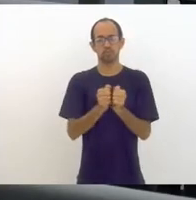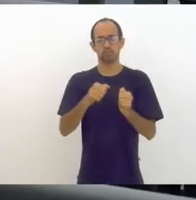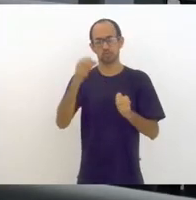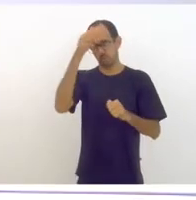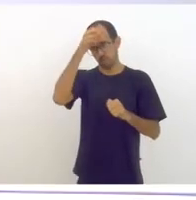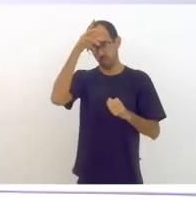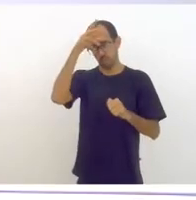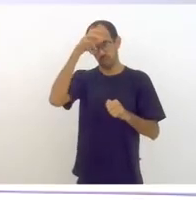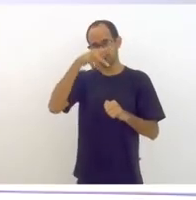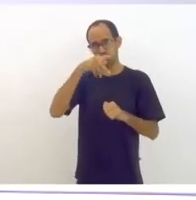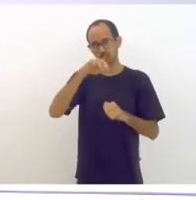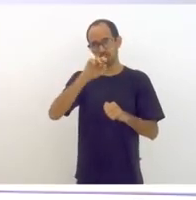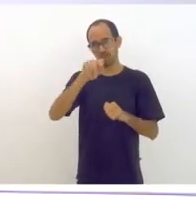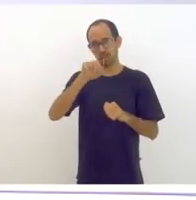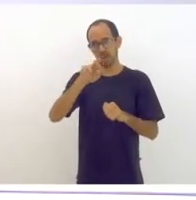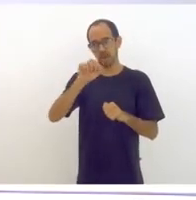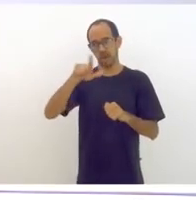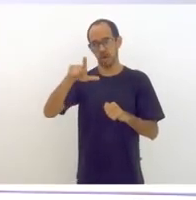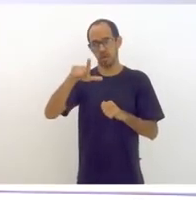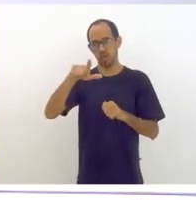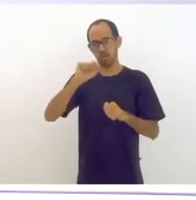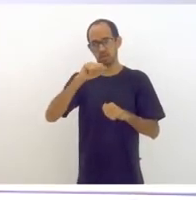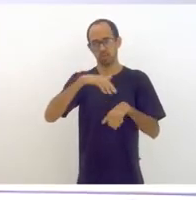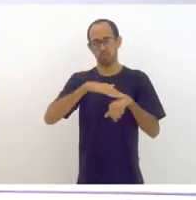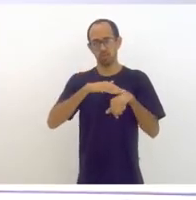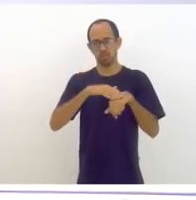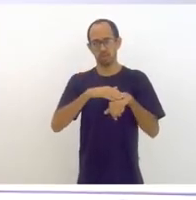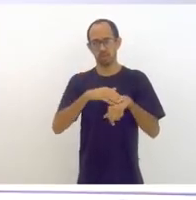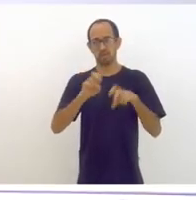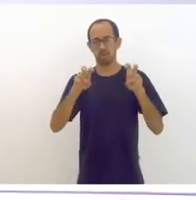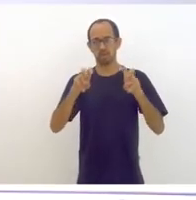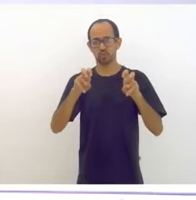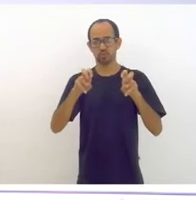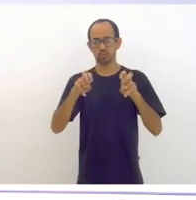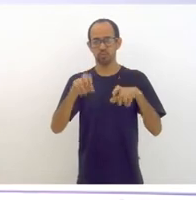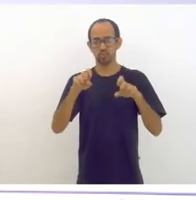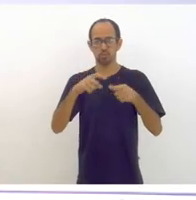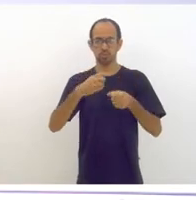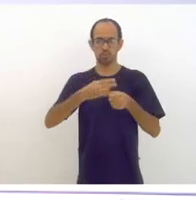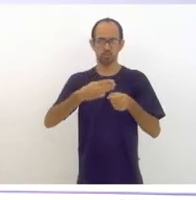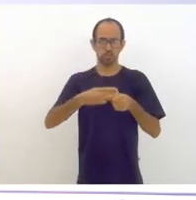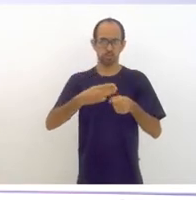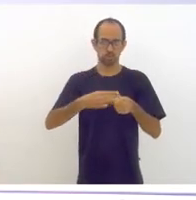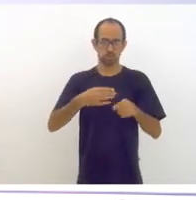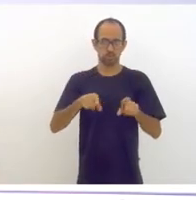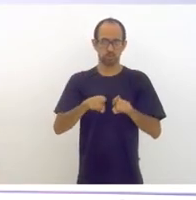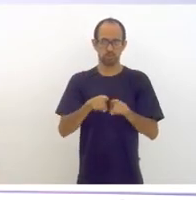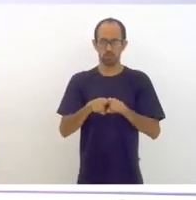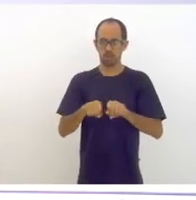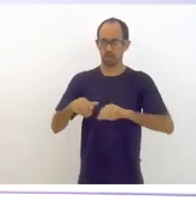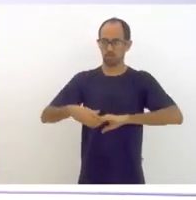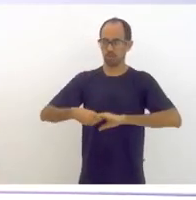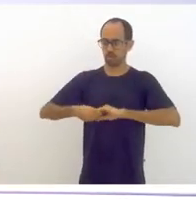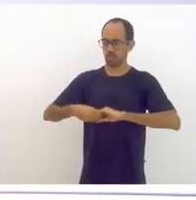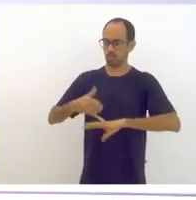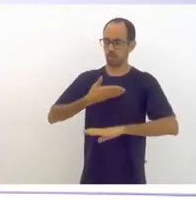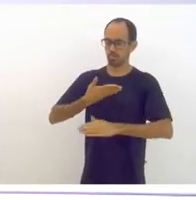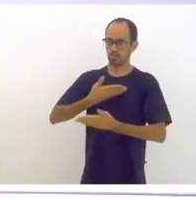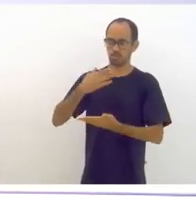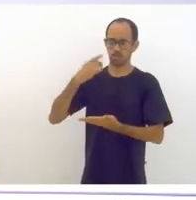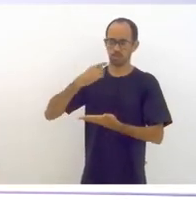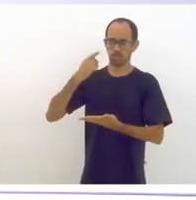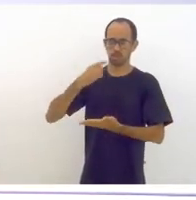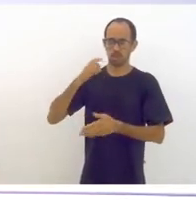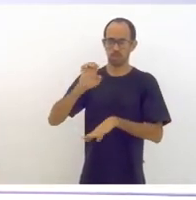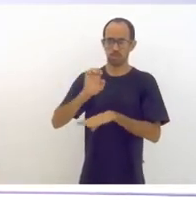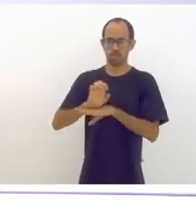Pinheiral, para que possamos tratar um assunto pertinente ao município de Pinheiral. Saudar aqui meu amigo deputado estadual